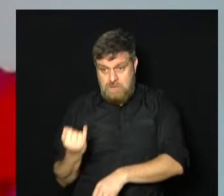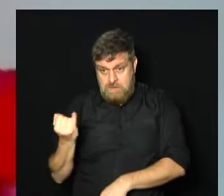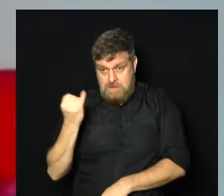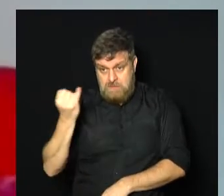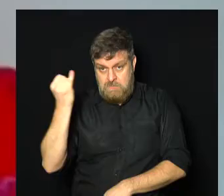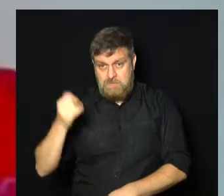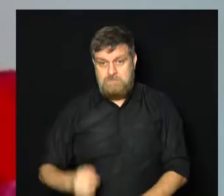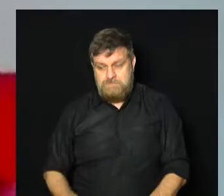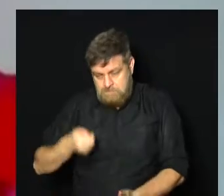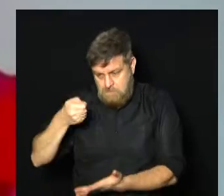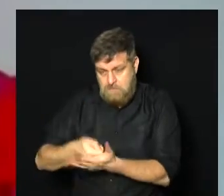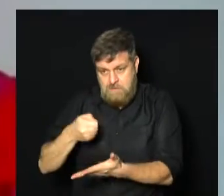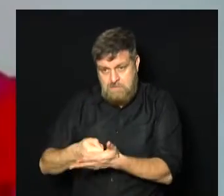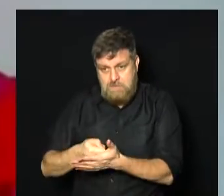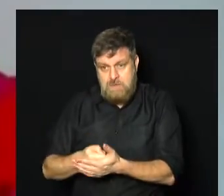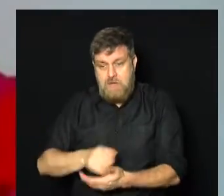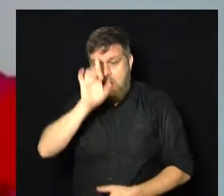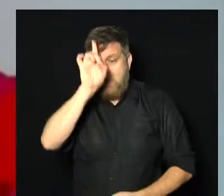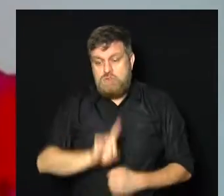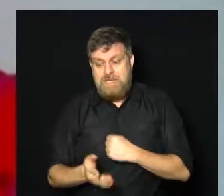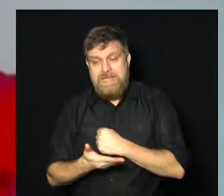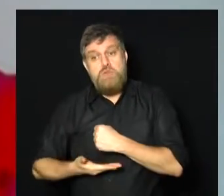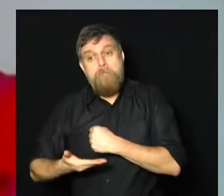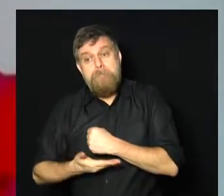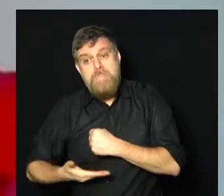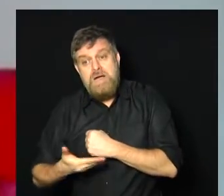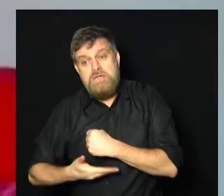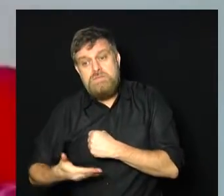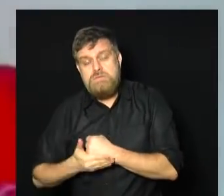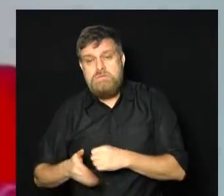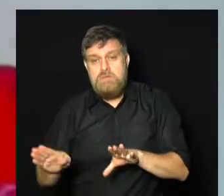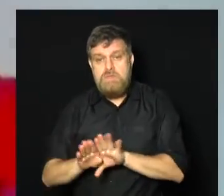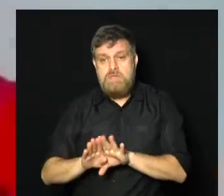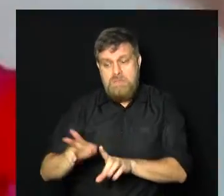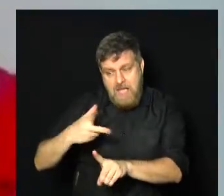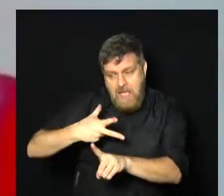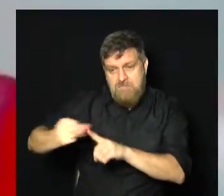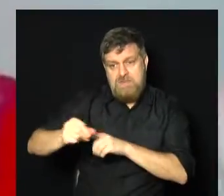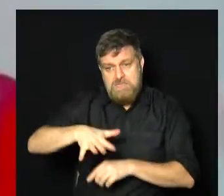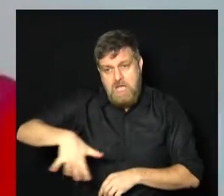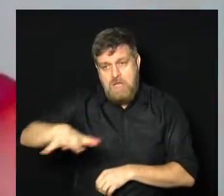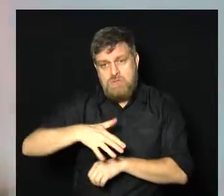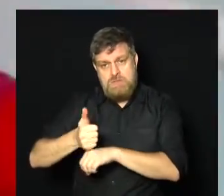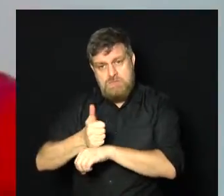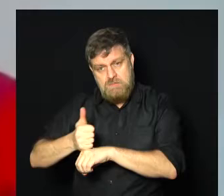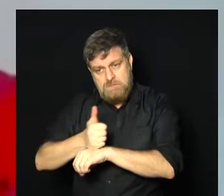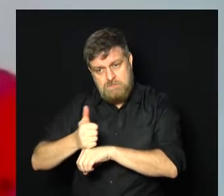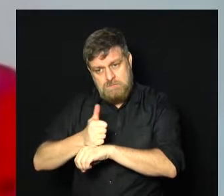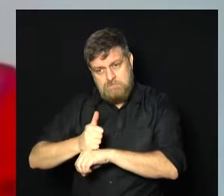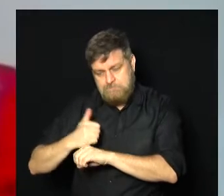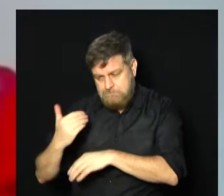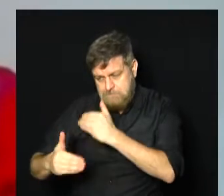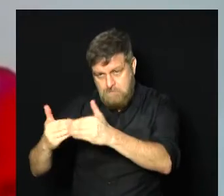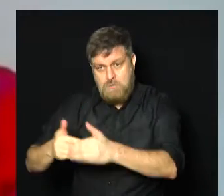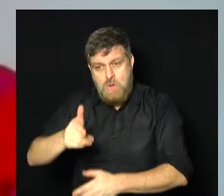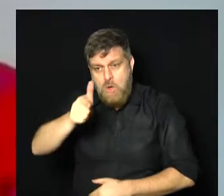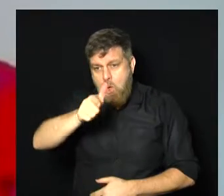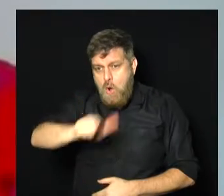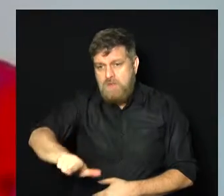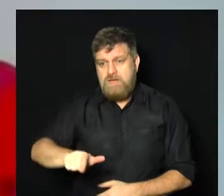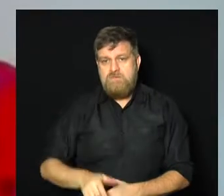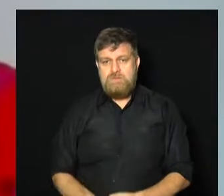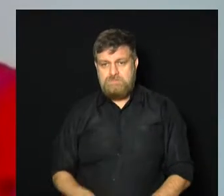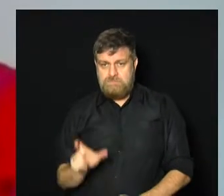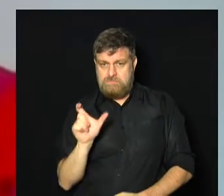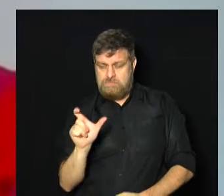importante afirmar os direitos básicos e as conquistas da classe trabalhadora no seu conjunto, né? Mais uma vez, uma expressão e